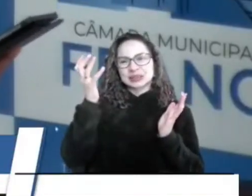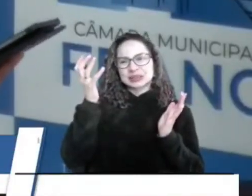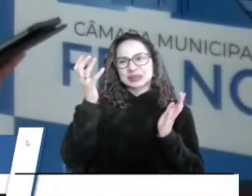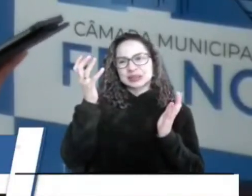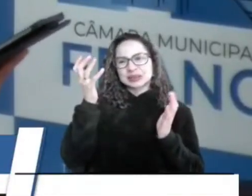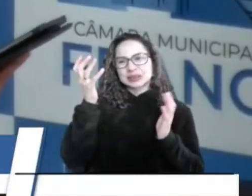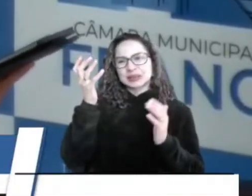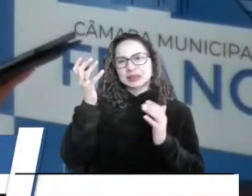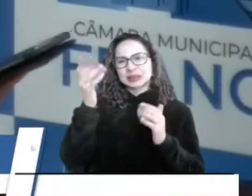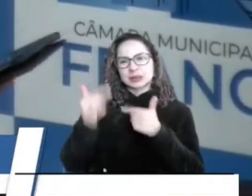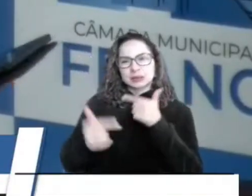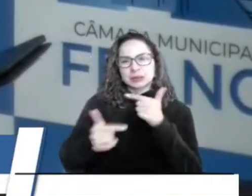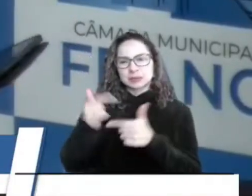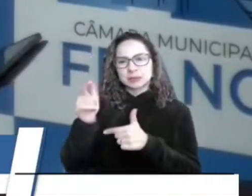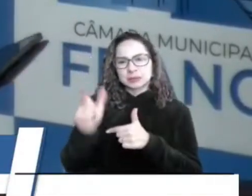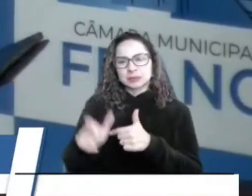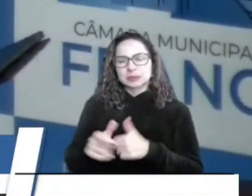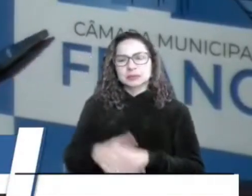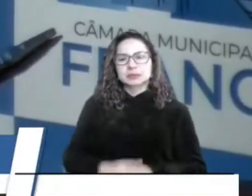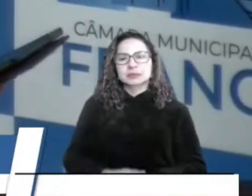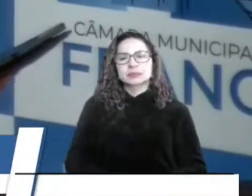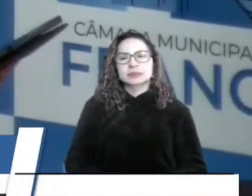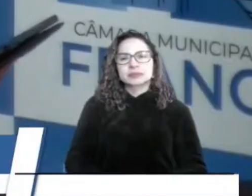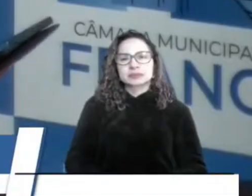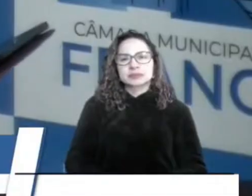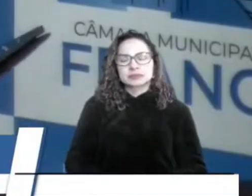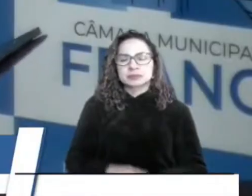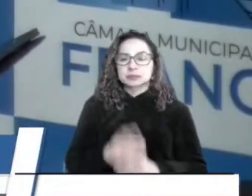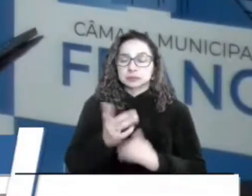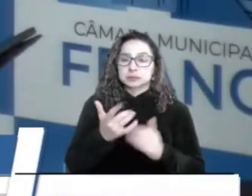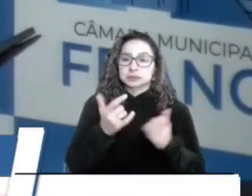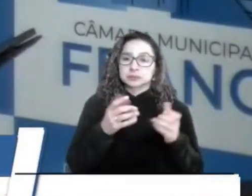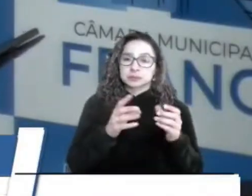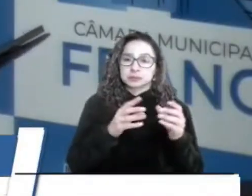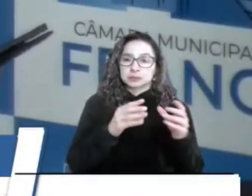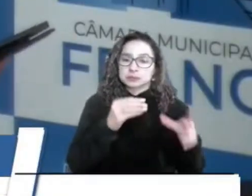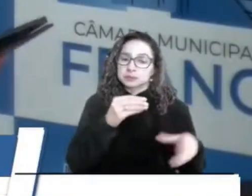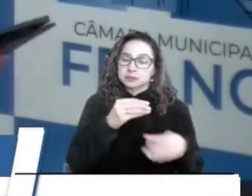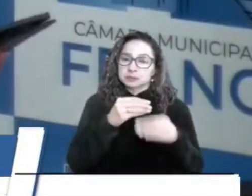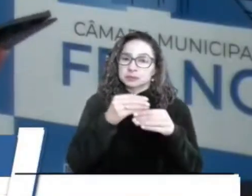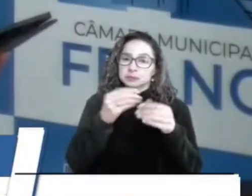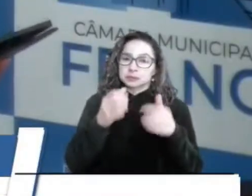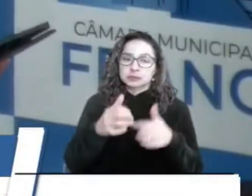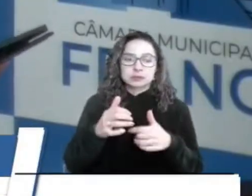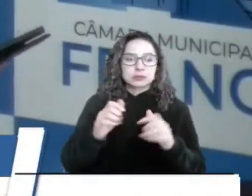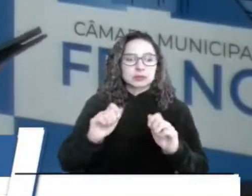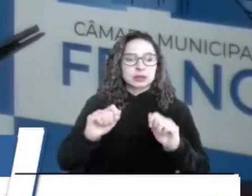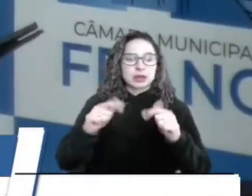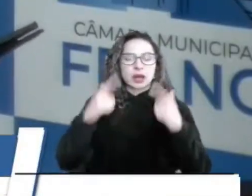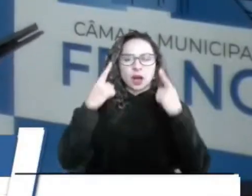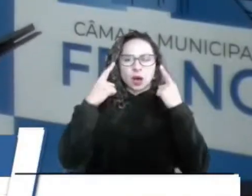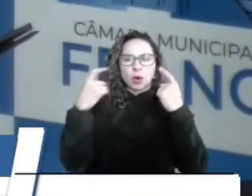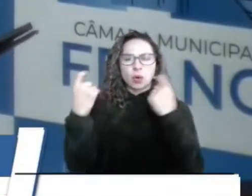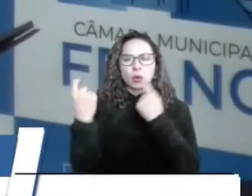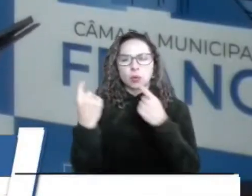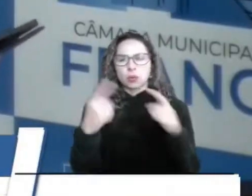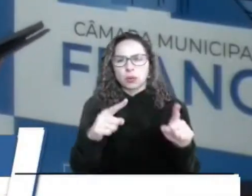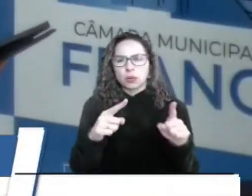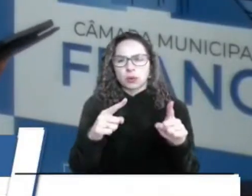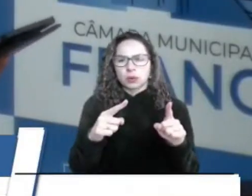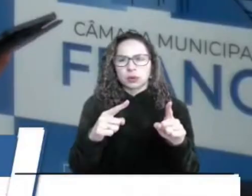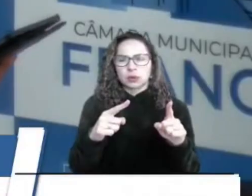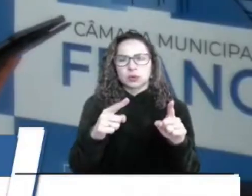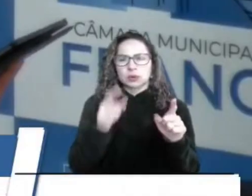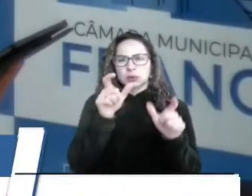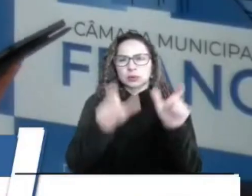a servidora, Então vamos ao ponto. Atos de violência contra